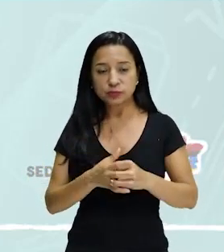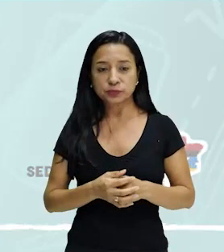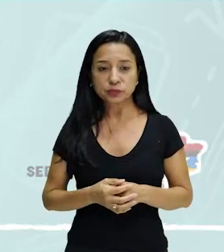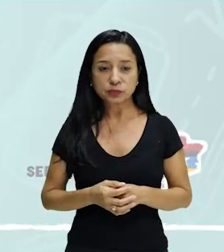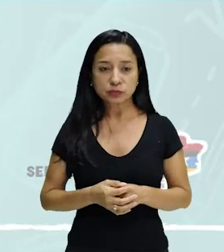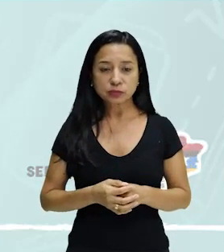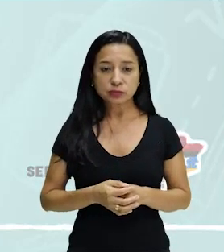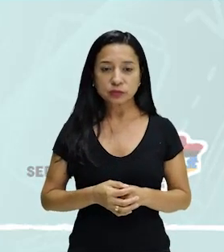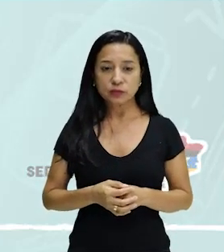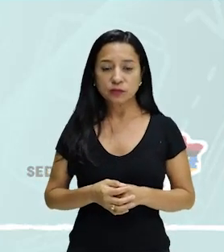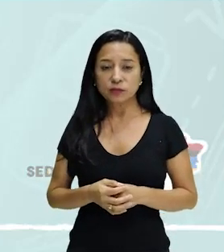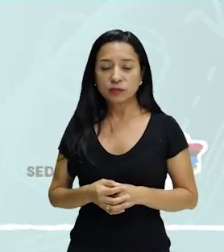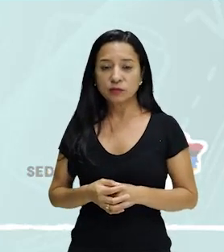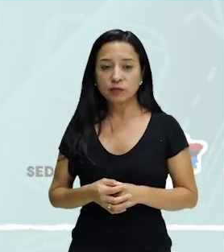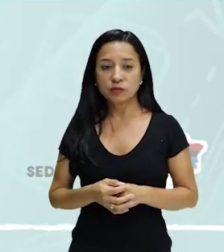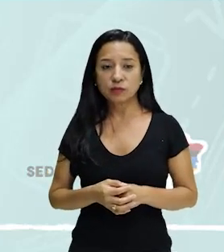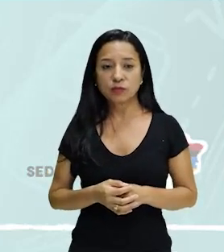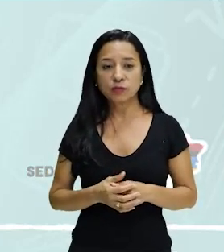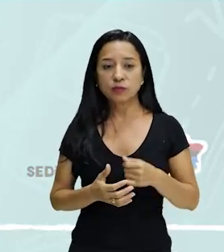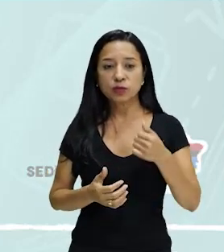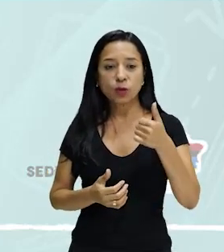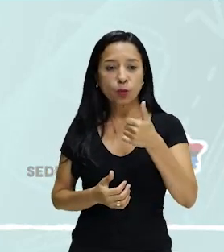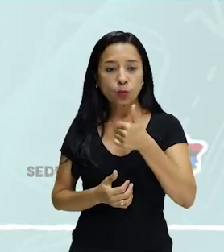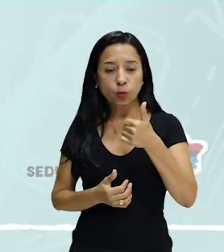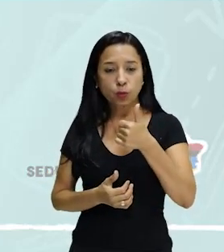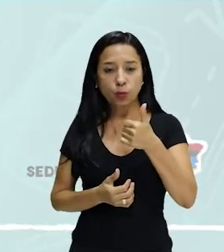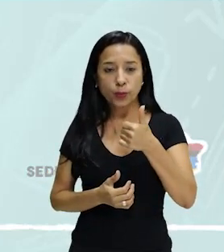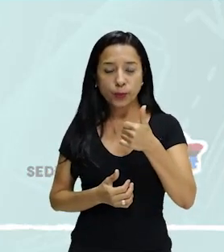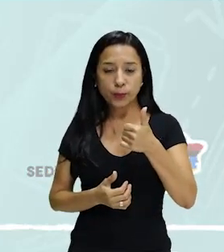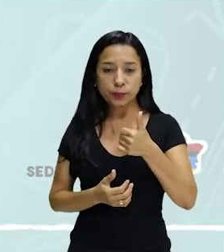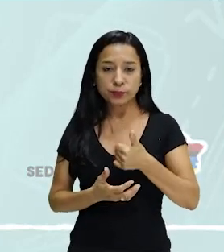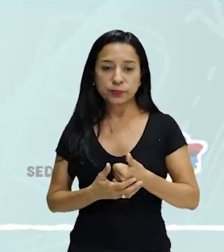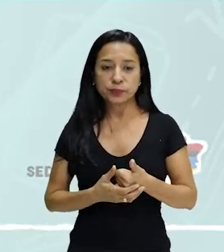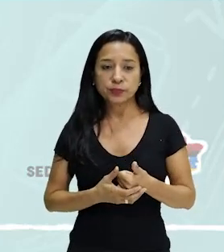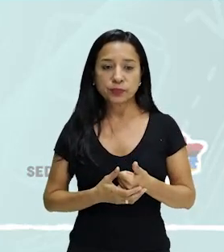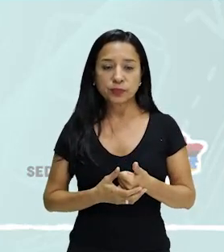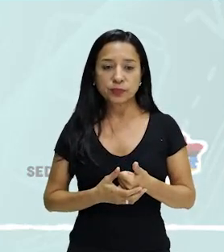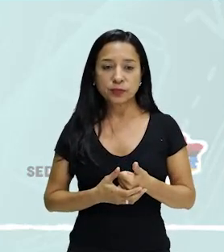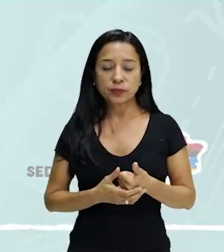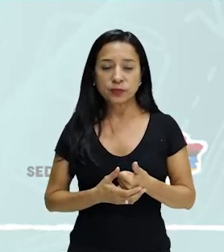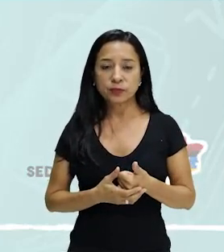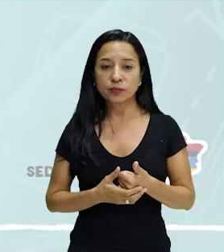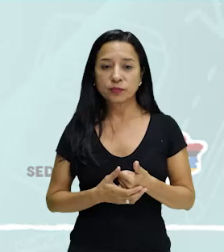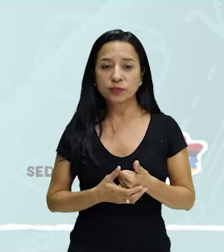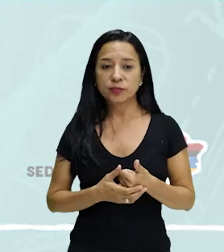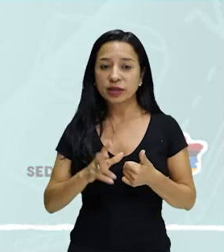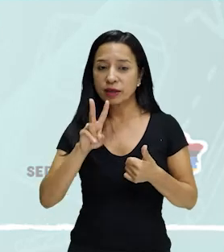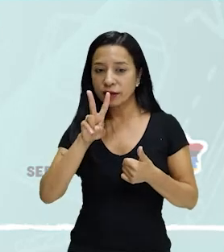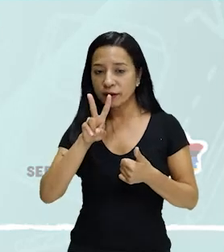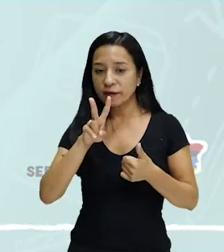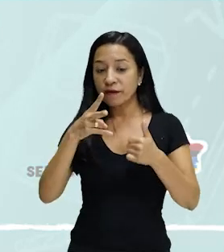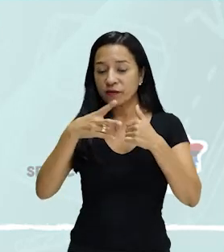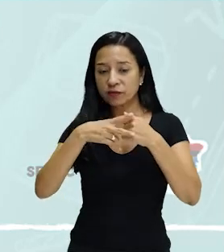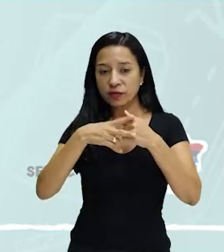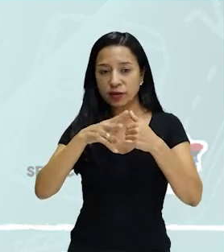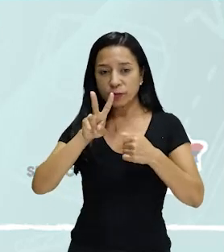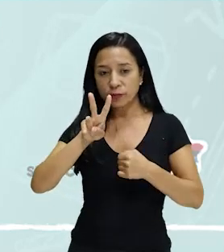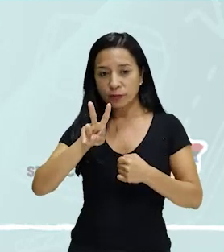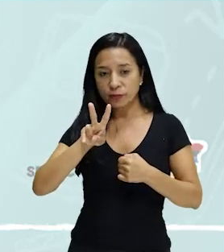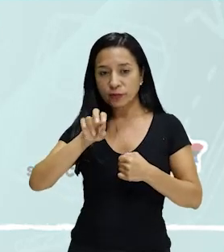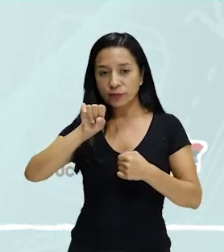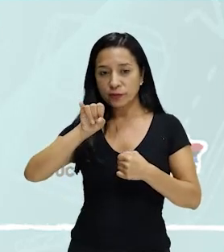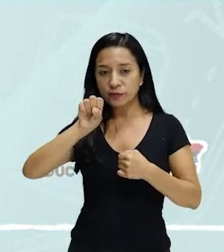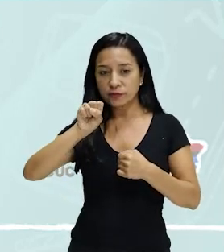seus próprios interesses, ele involuntariamente prejudicou toda a família. Aí, visar, o verbo é visar, tem que